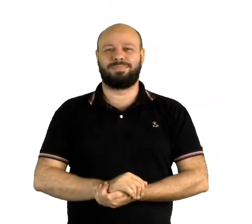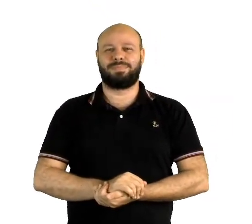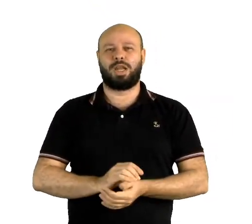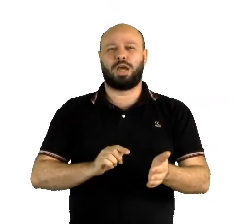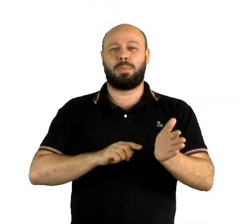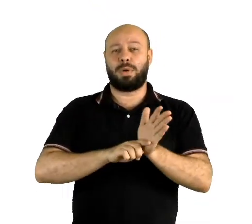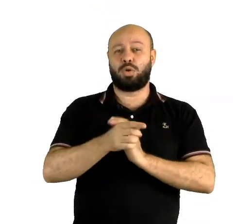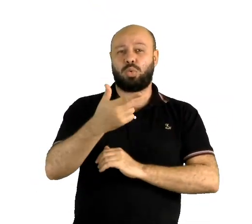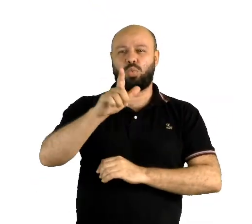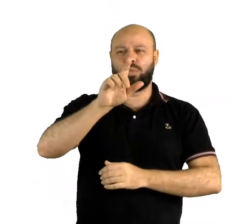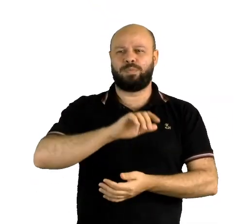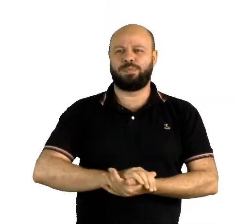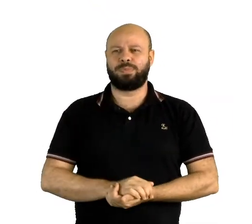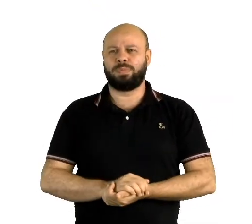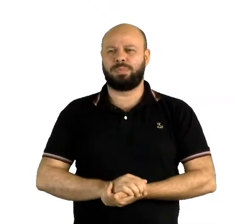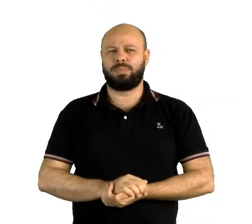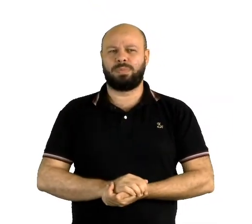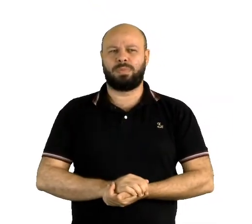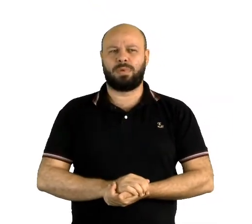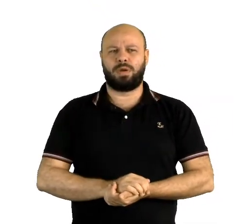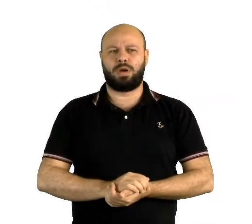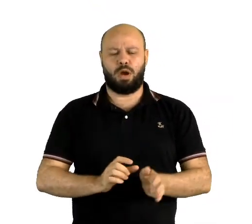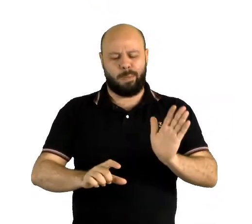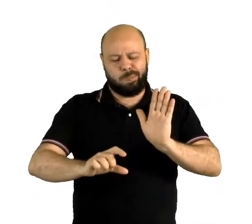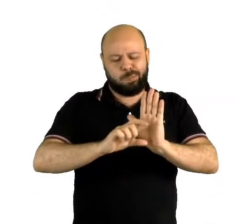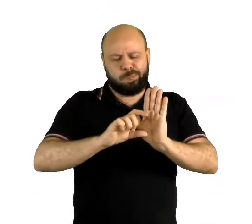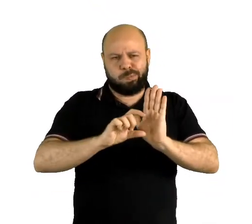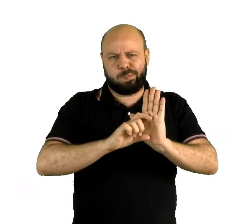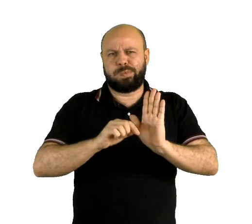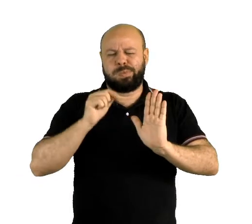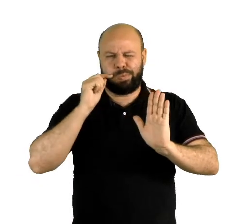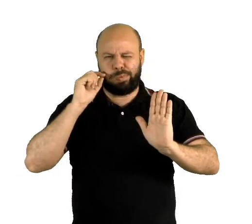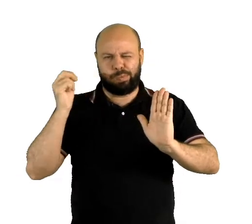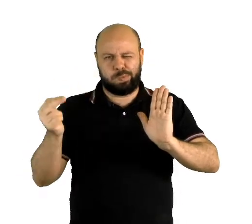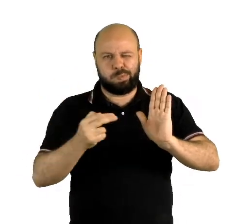questão. Observe um trecho dessa reportagem.